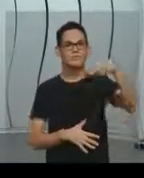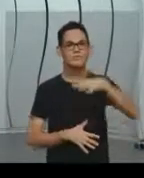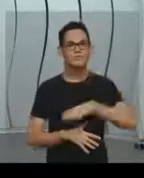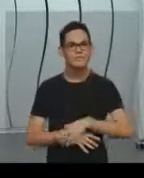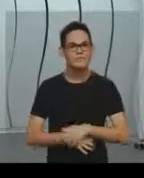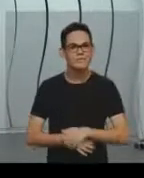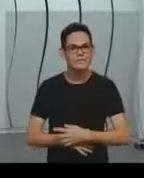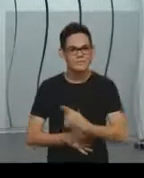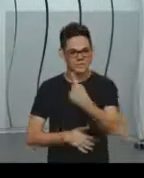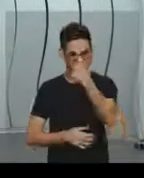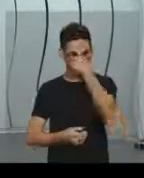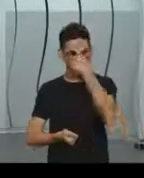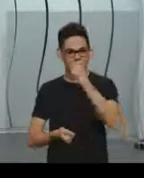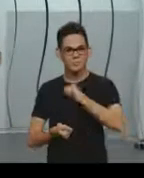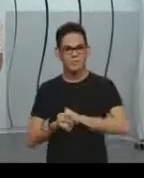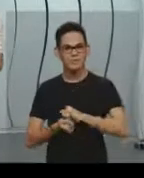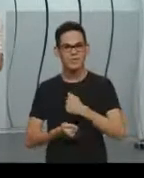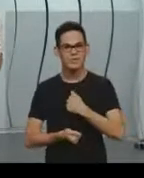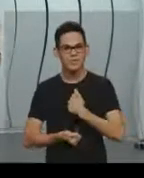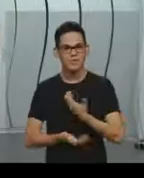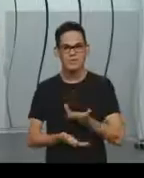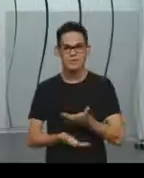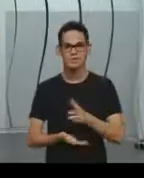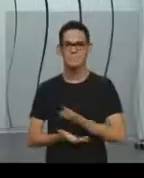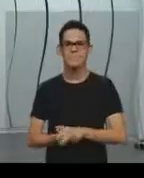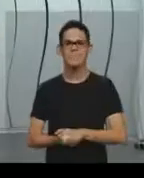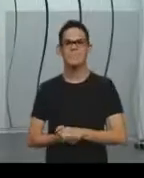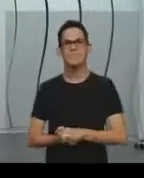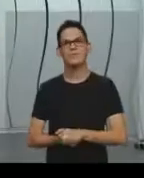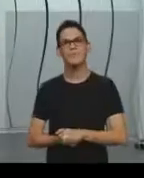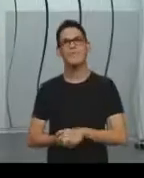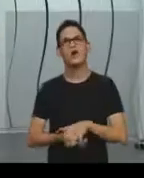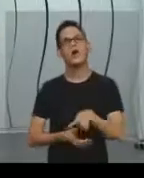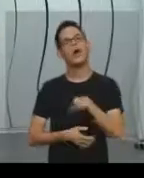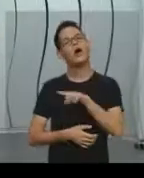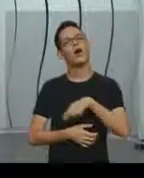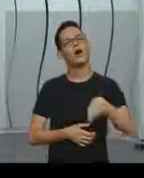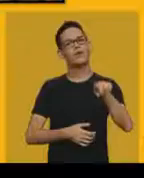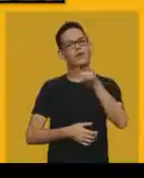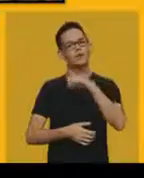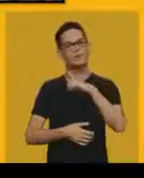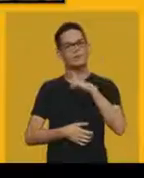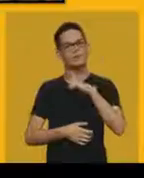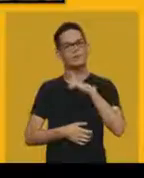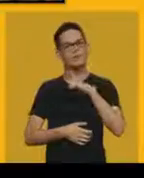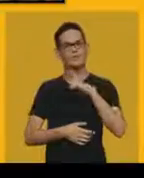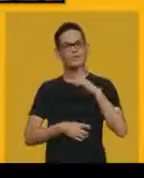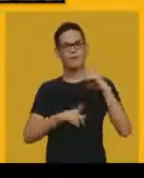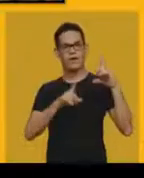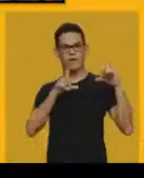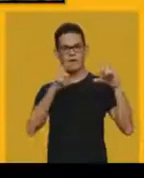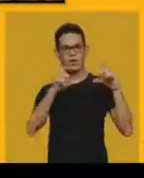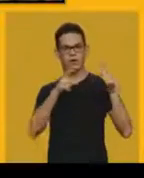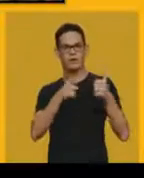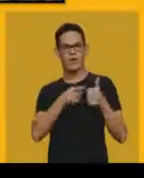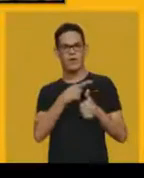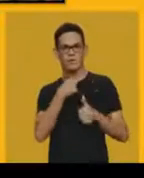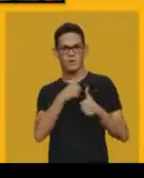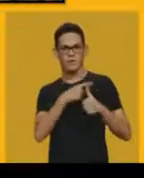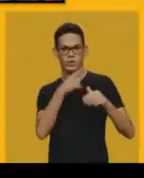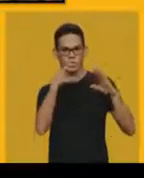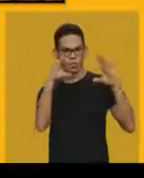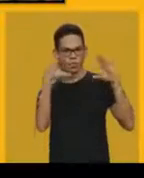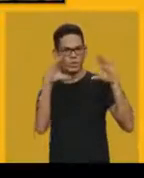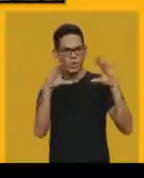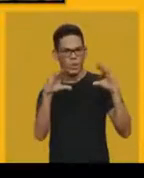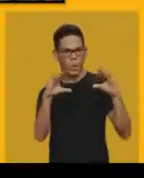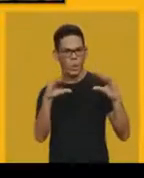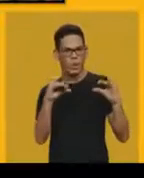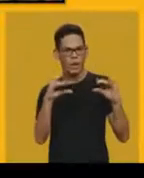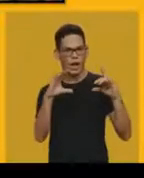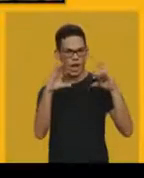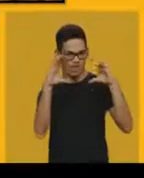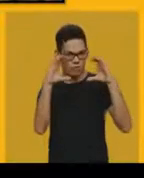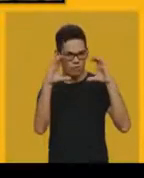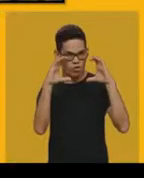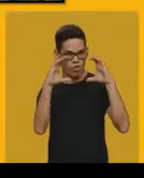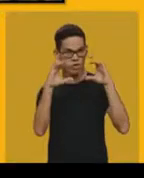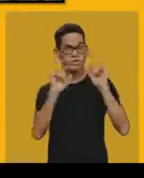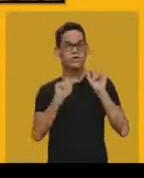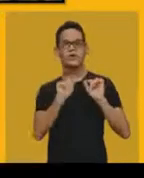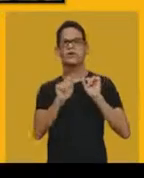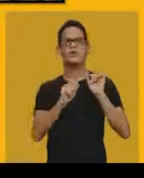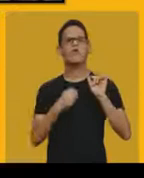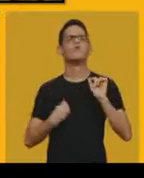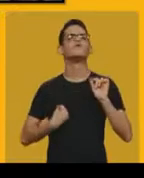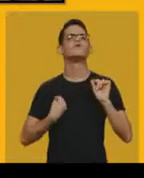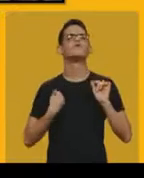bem, aqui a gente tem um registro da primeira fotografia. Essa câmera escura, ela vai funcionar da seguinte